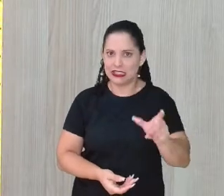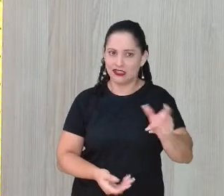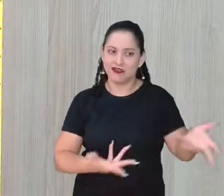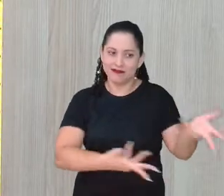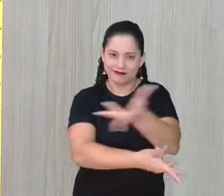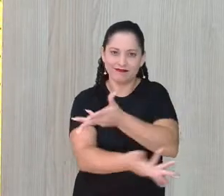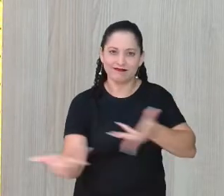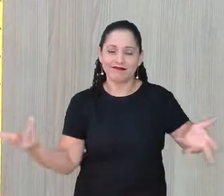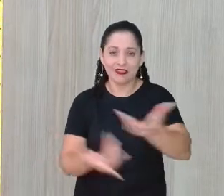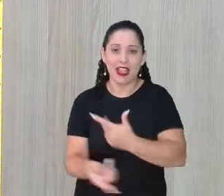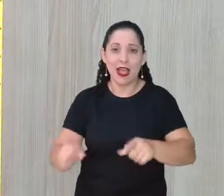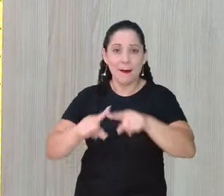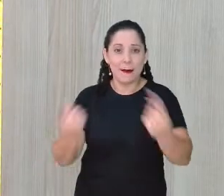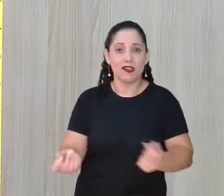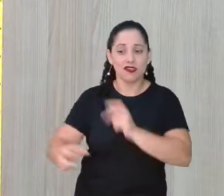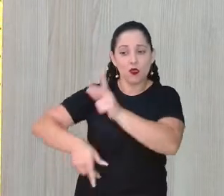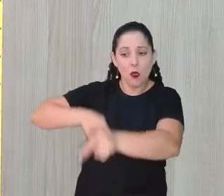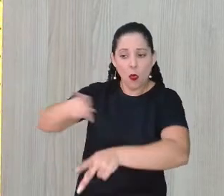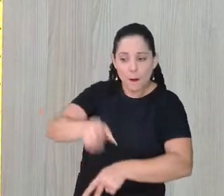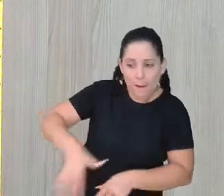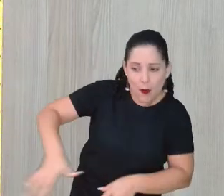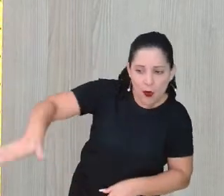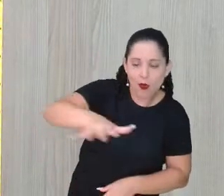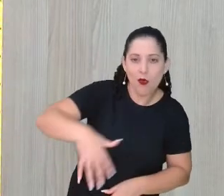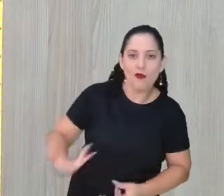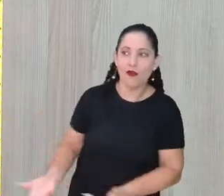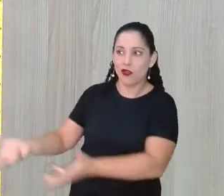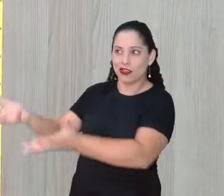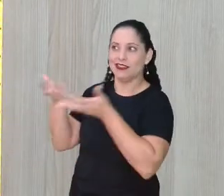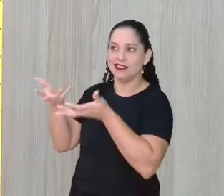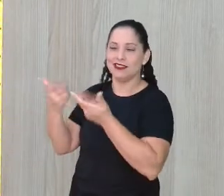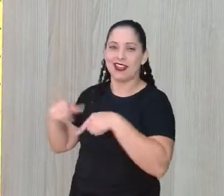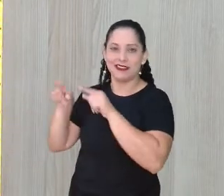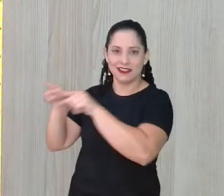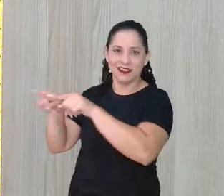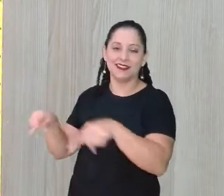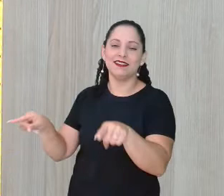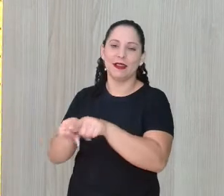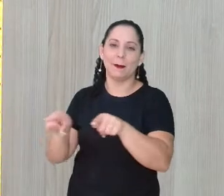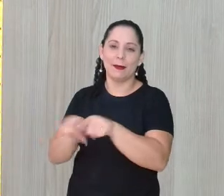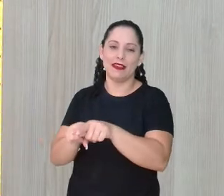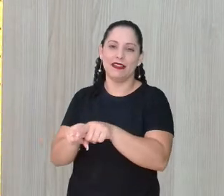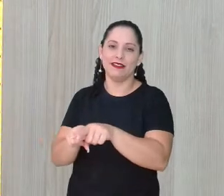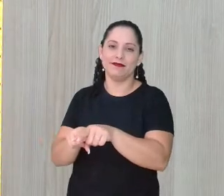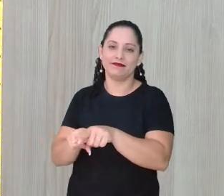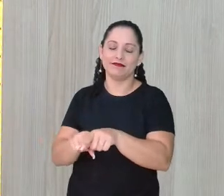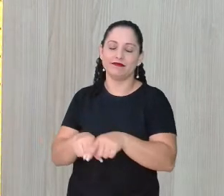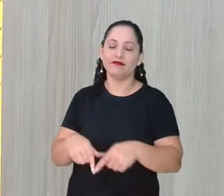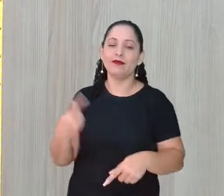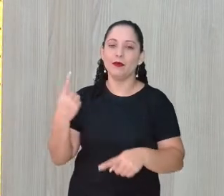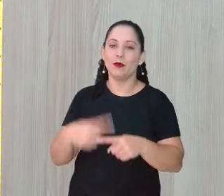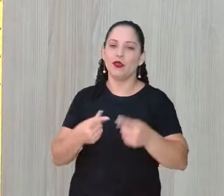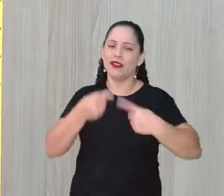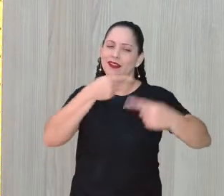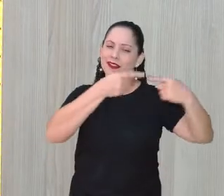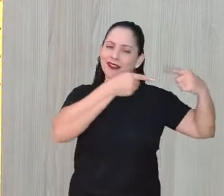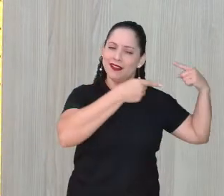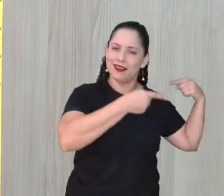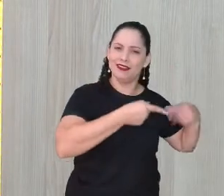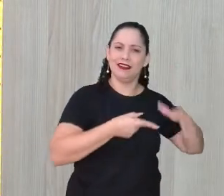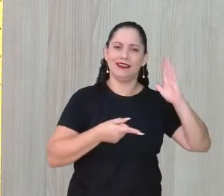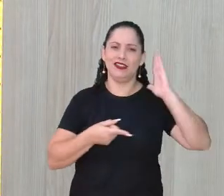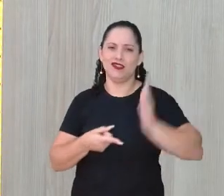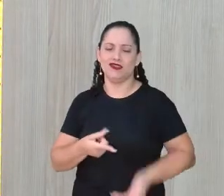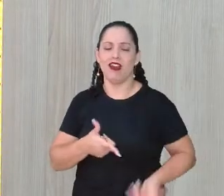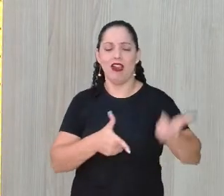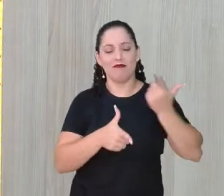fosse benquisto pelo povo. Porque se eles colocassem no lugar, devido ao desgaste que eles já tinham tido, né,